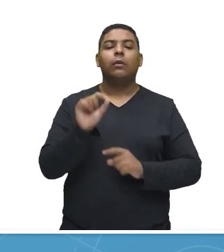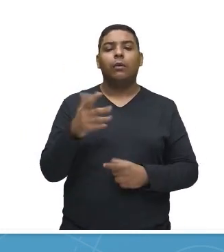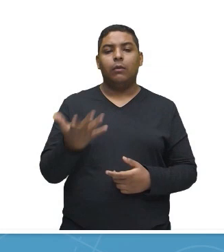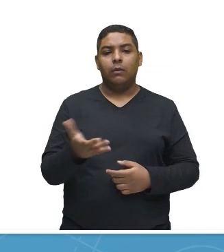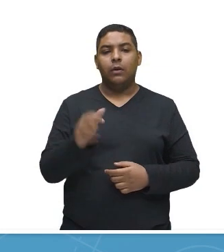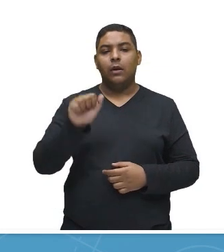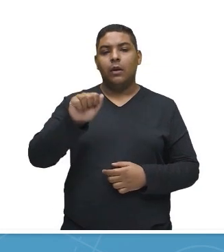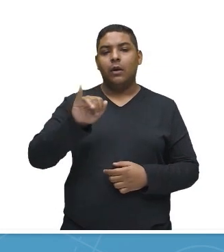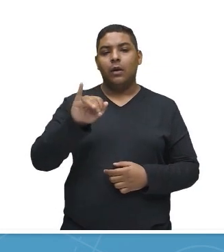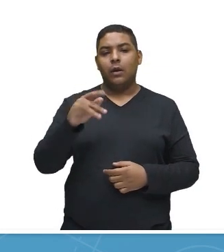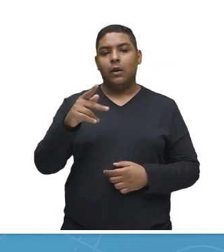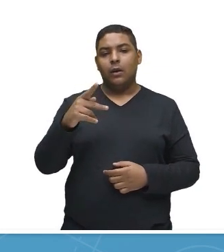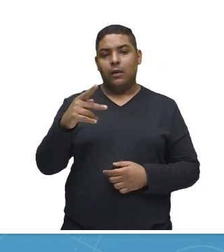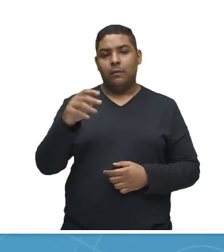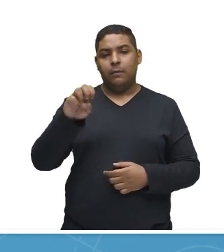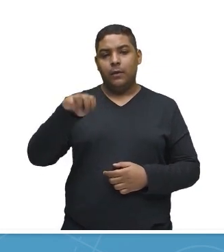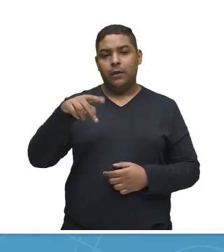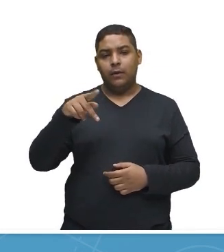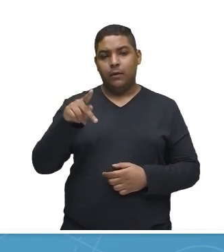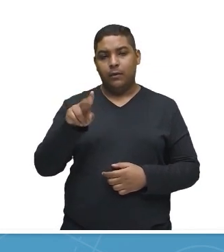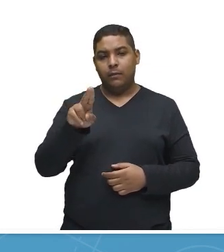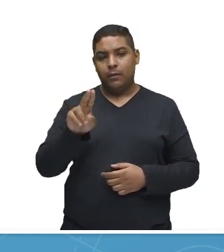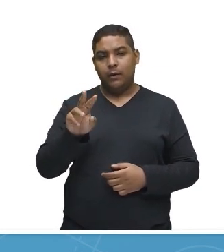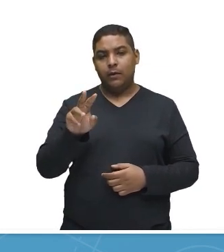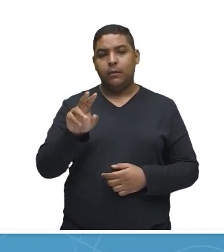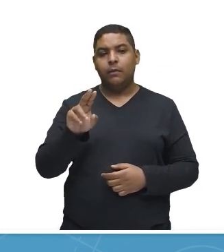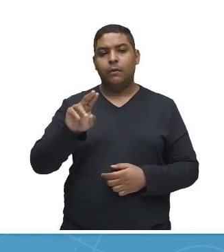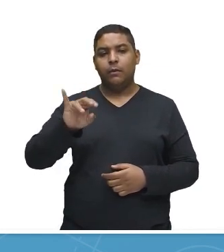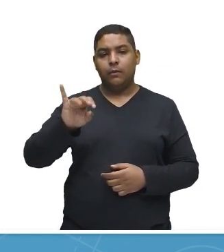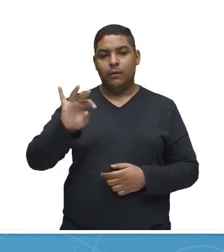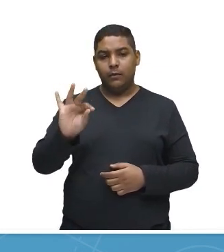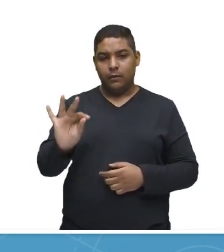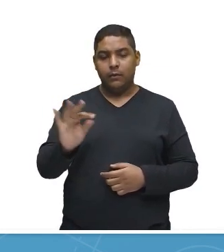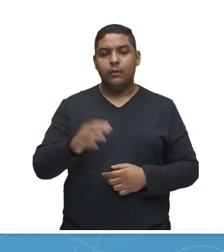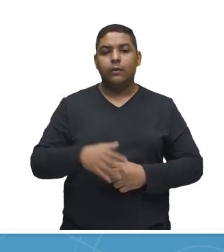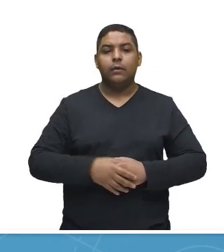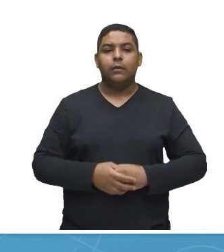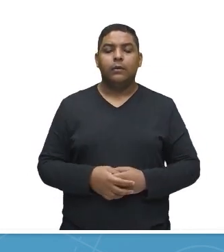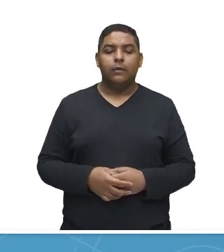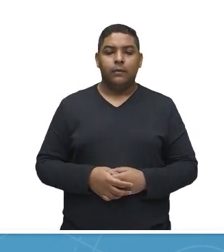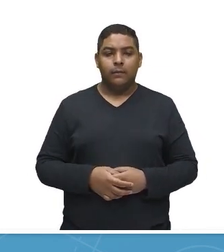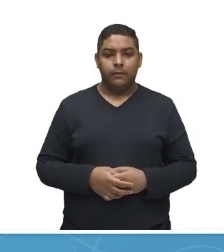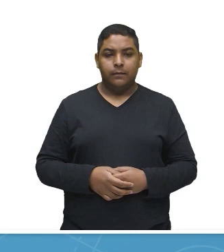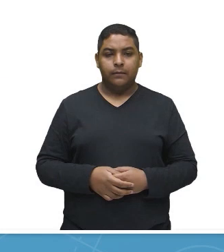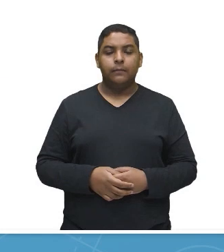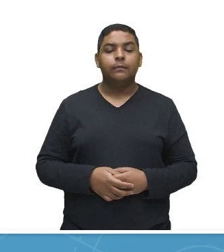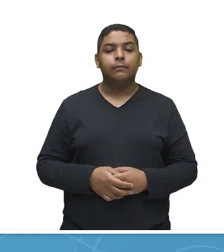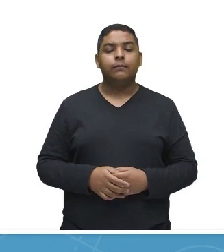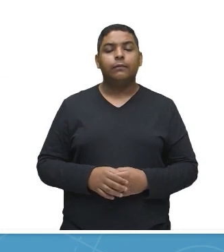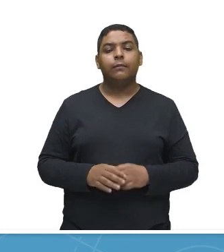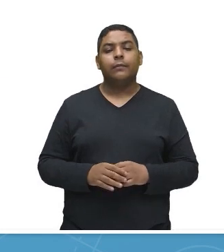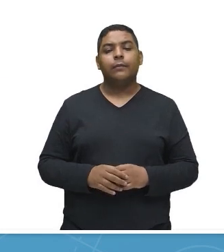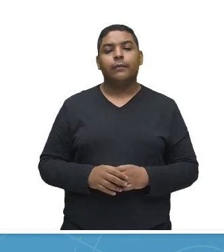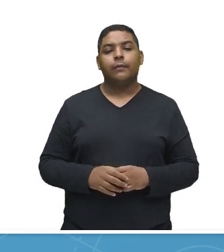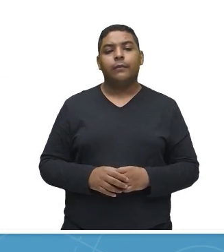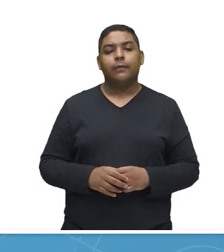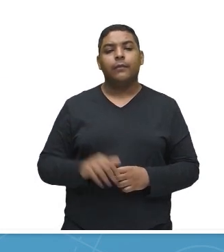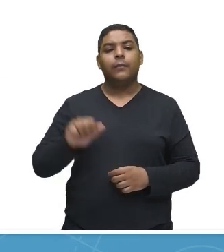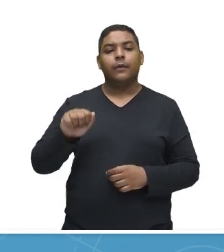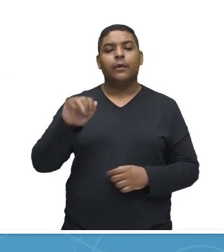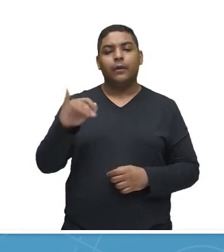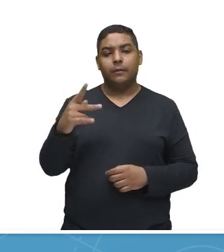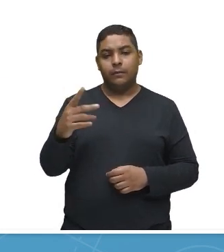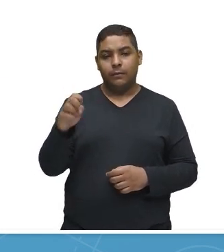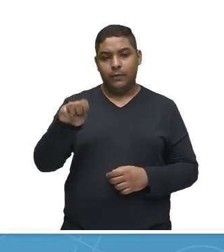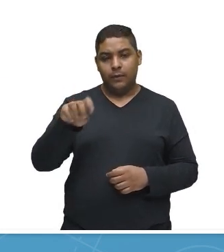a Penquit, tá? A Penquit. Desculpem, mais uma vez, a